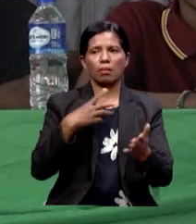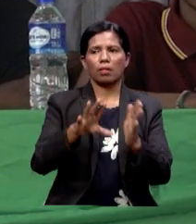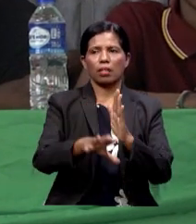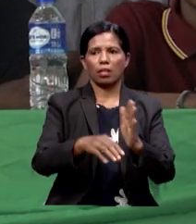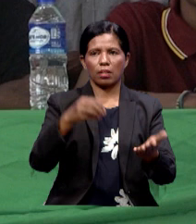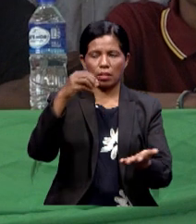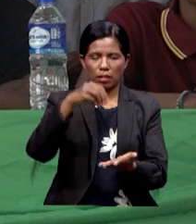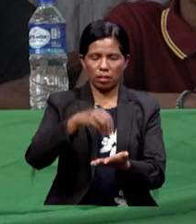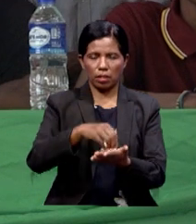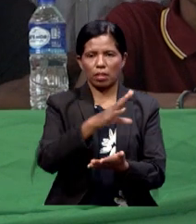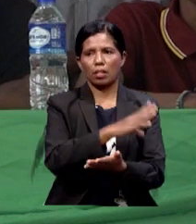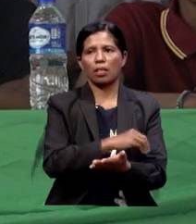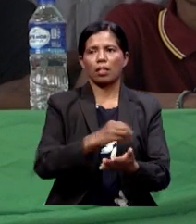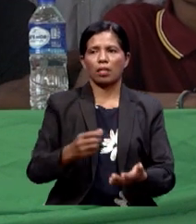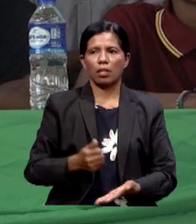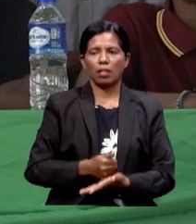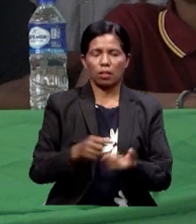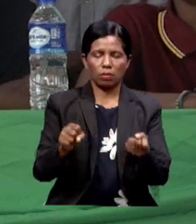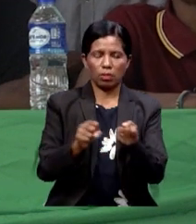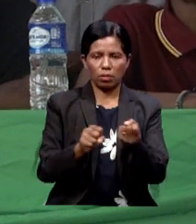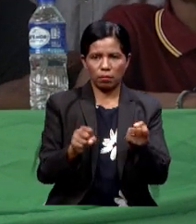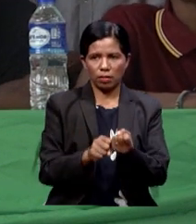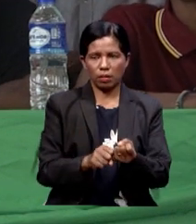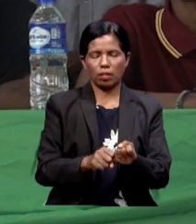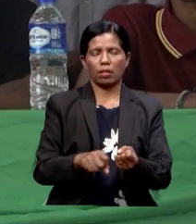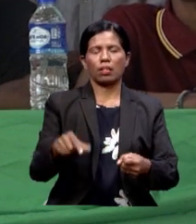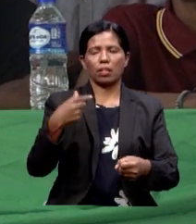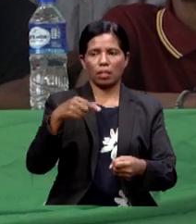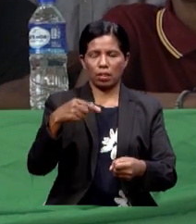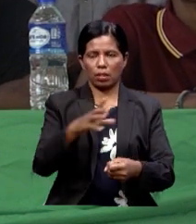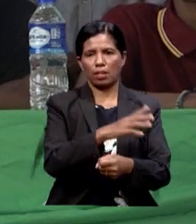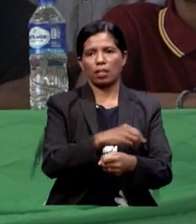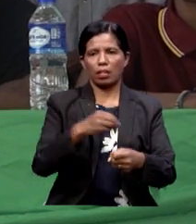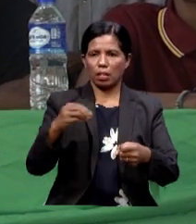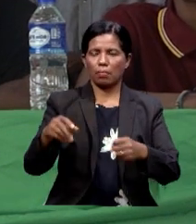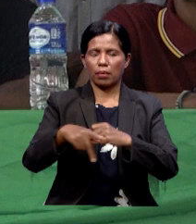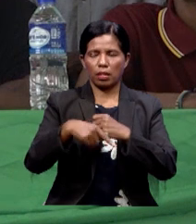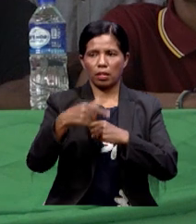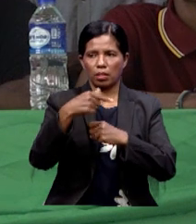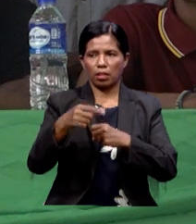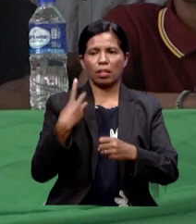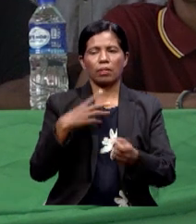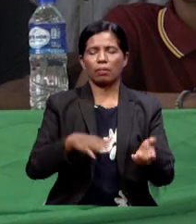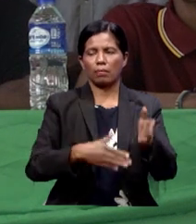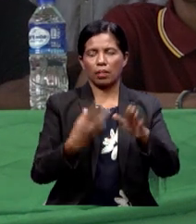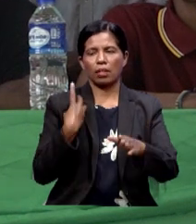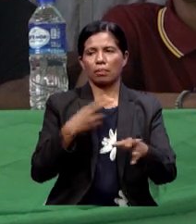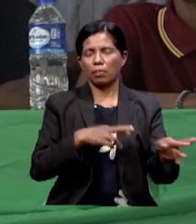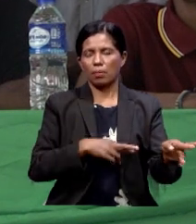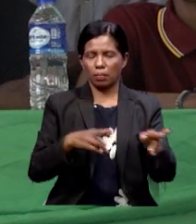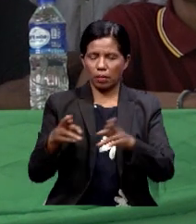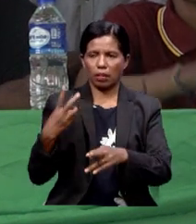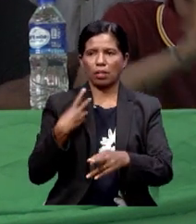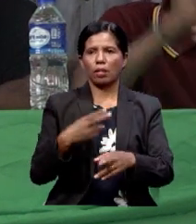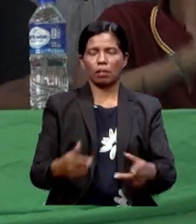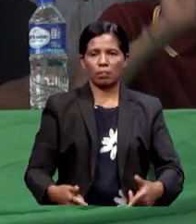os soldados tigre verdes, ato pode suportar os verdes para oi. Ato mate, mos ame pronto, ato moris, mos